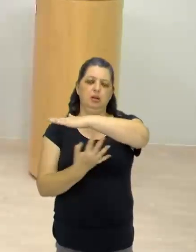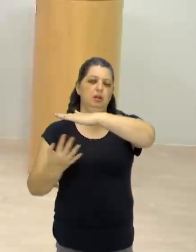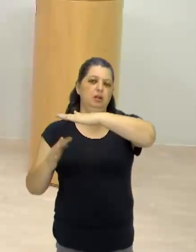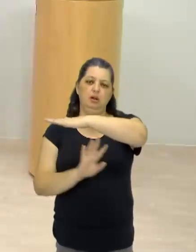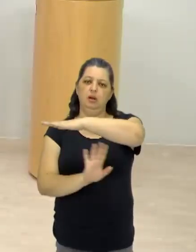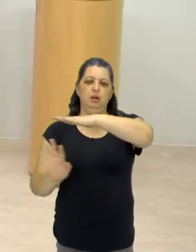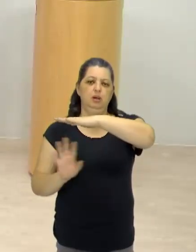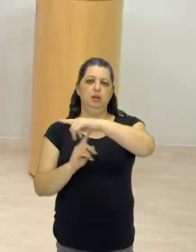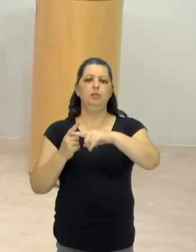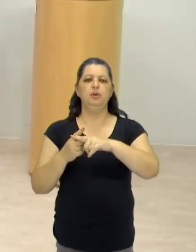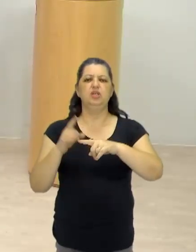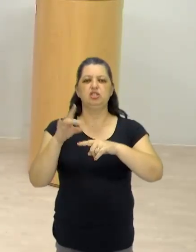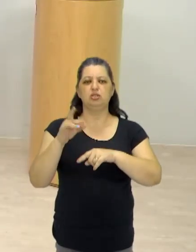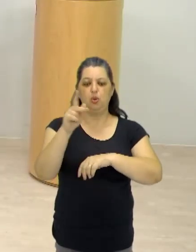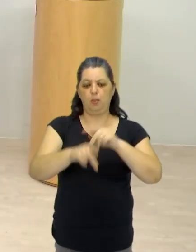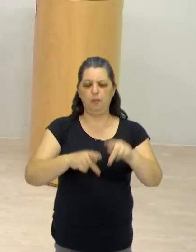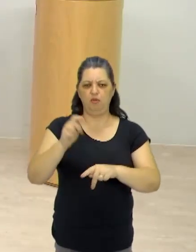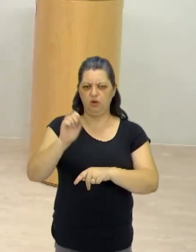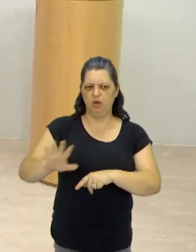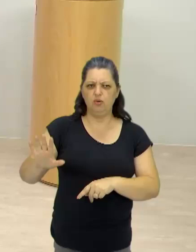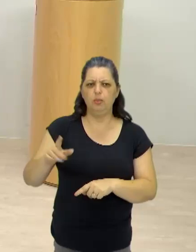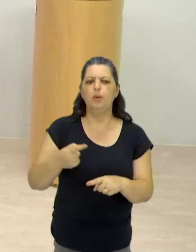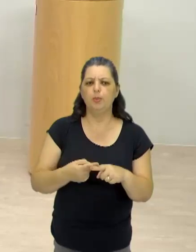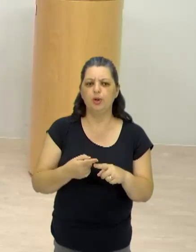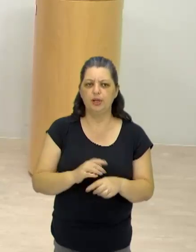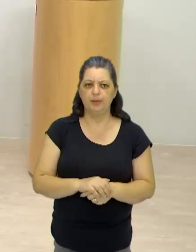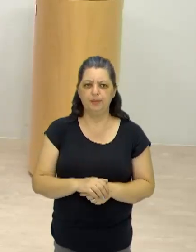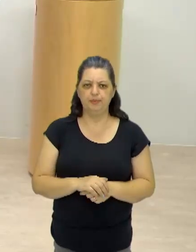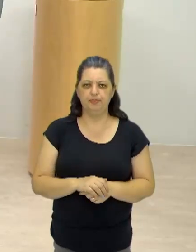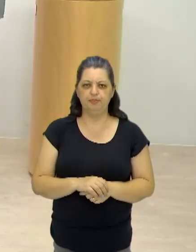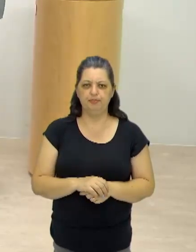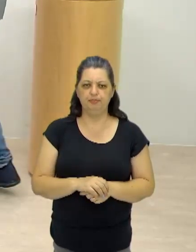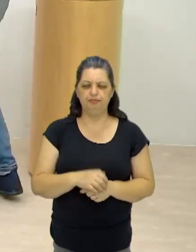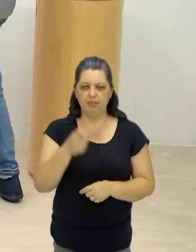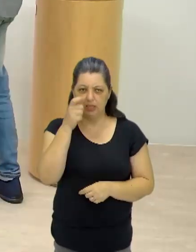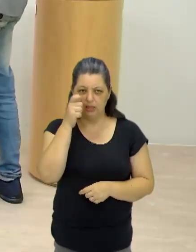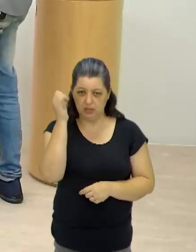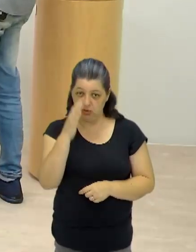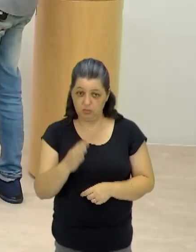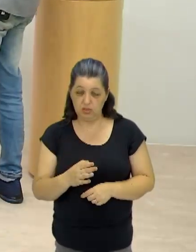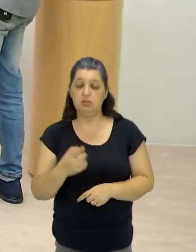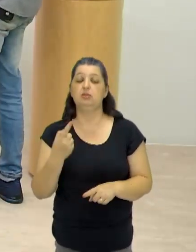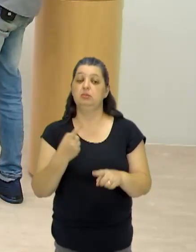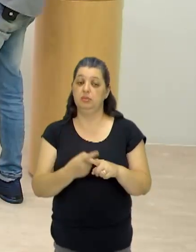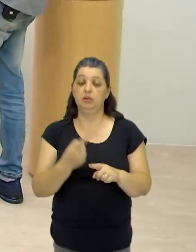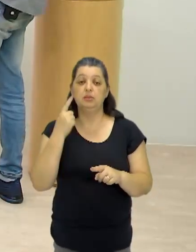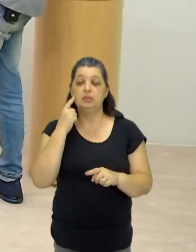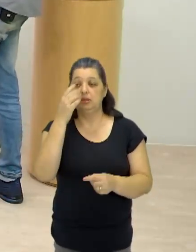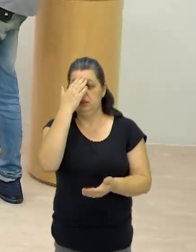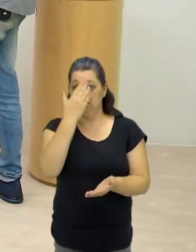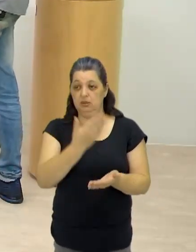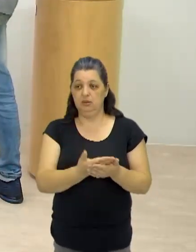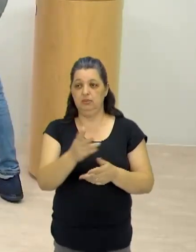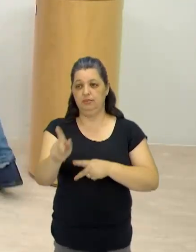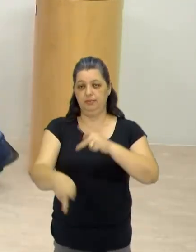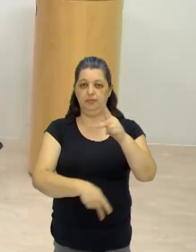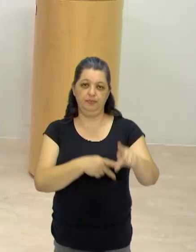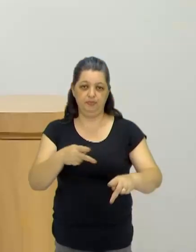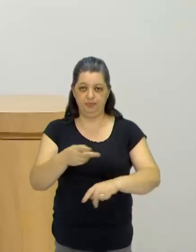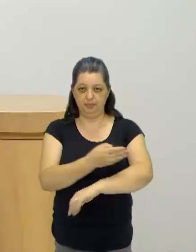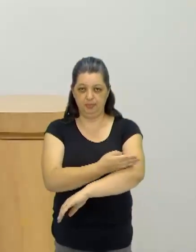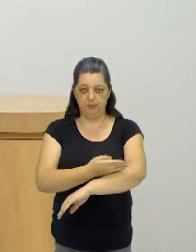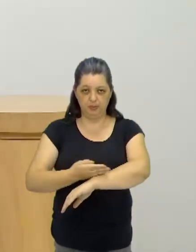queria europeus aqui no Brasil? Será? Embranquecimento? Embranquecimento. Acreditava-se numa pseudociência da